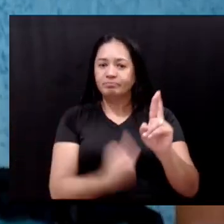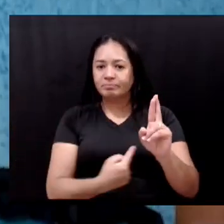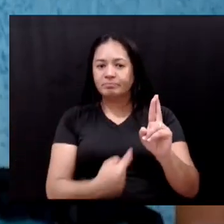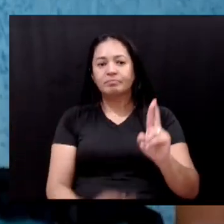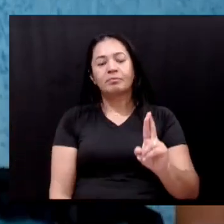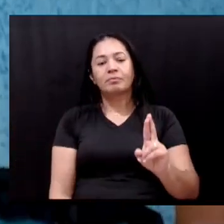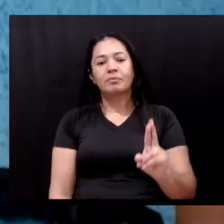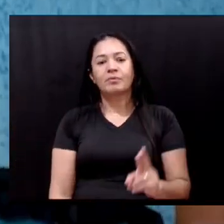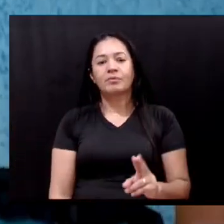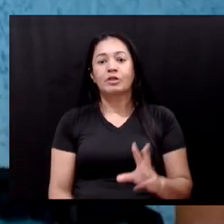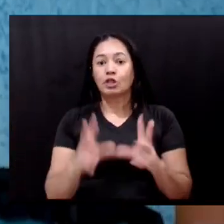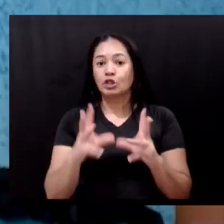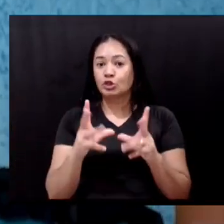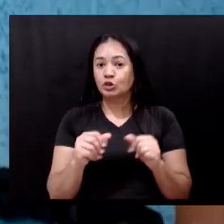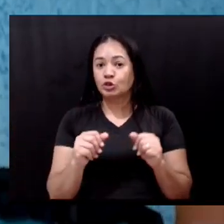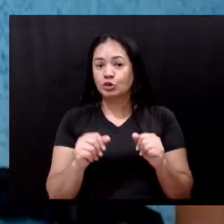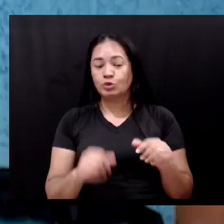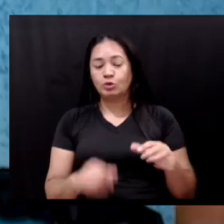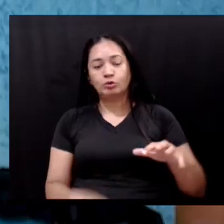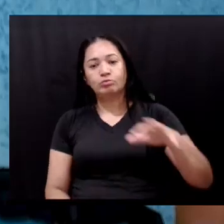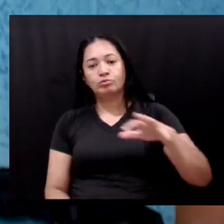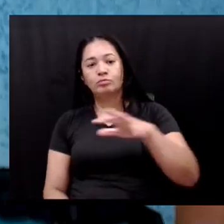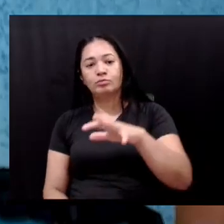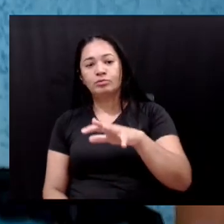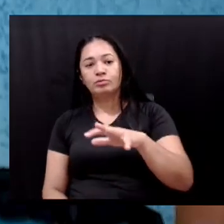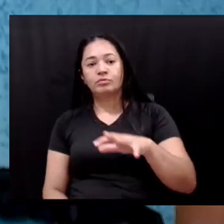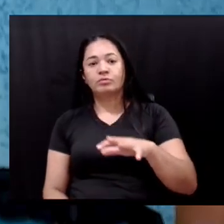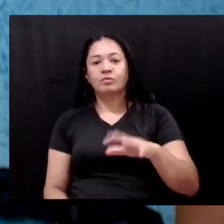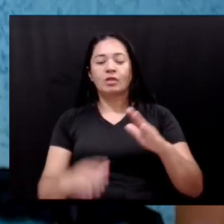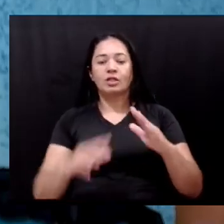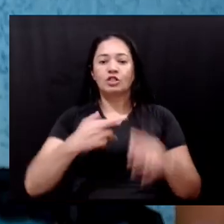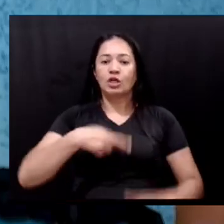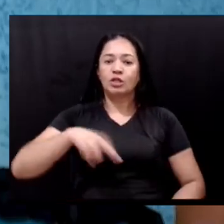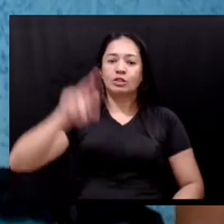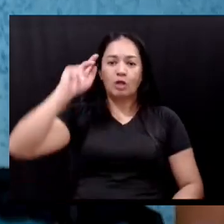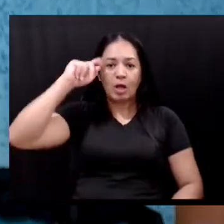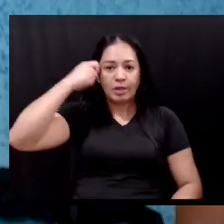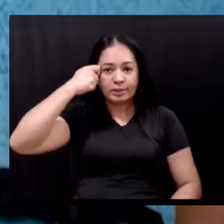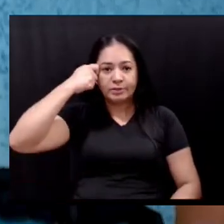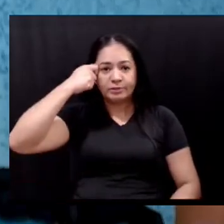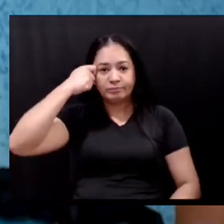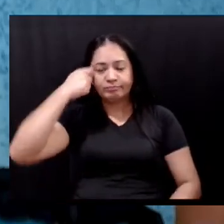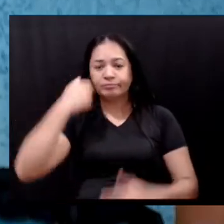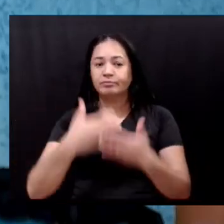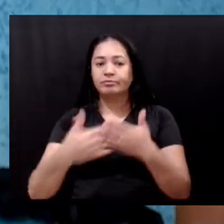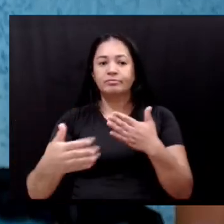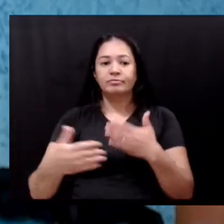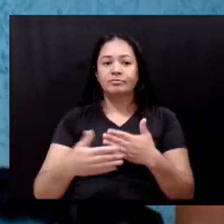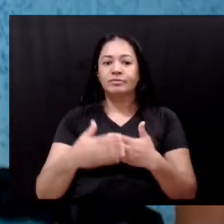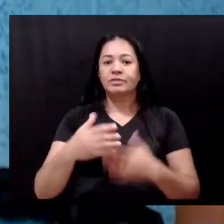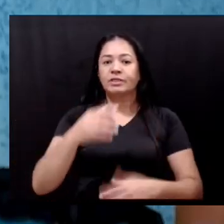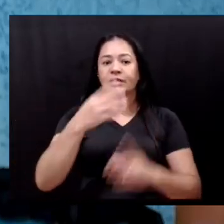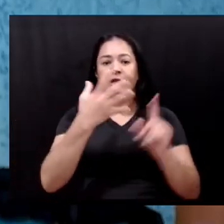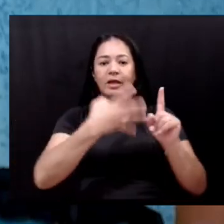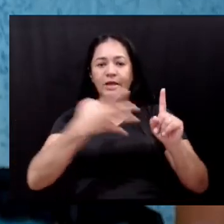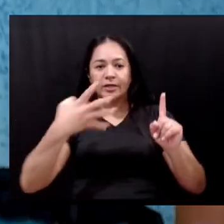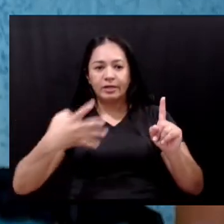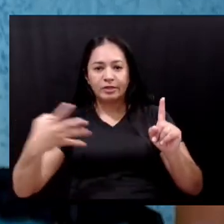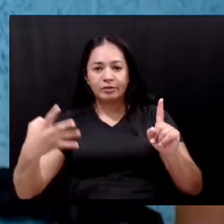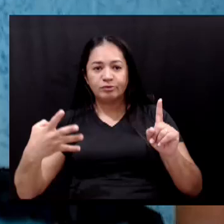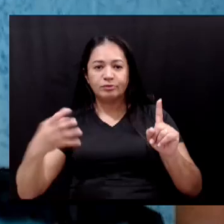as nações de matriz africana, afro, LGBT ou qualquer coisa